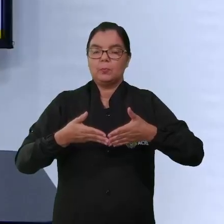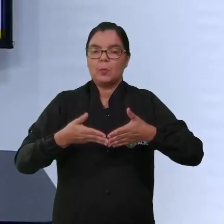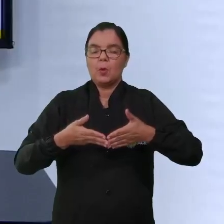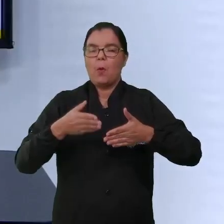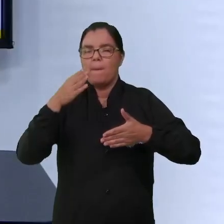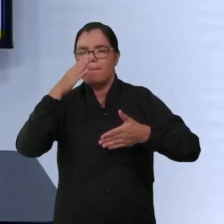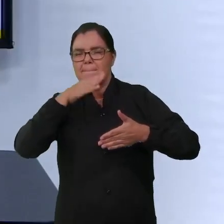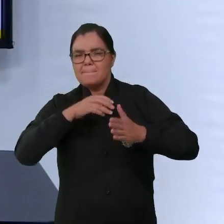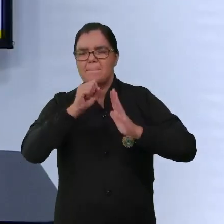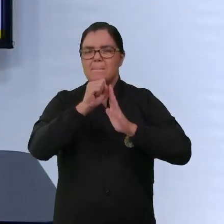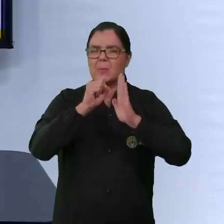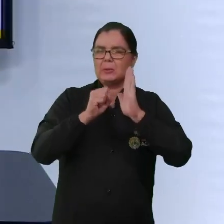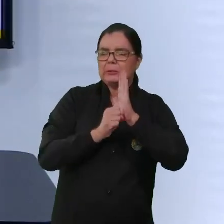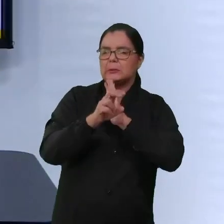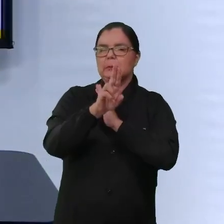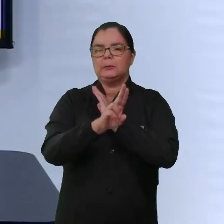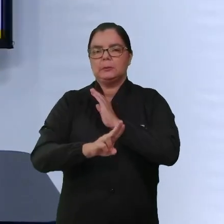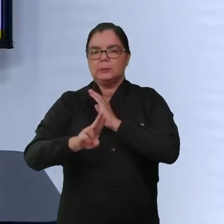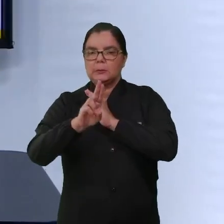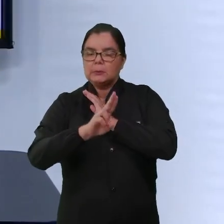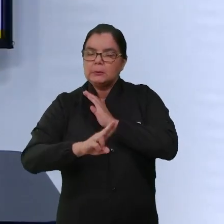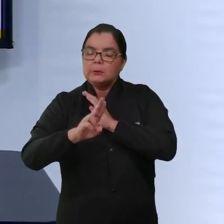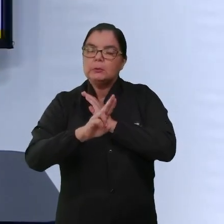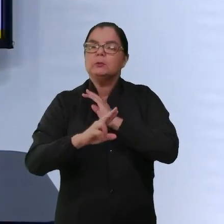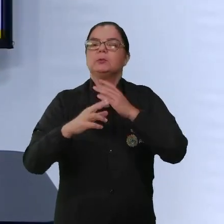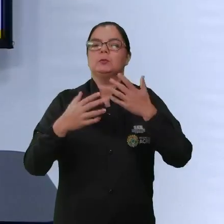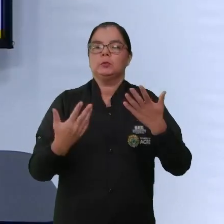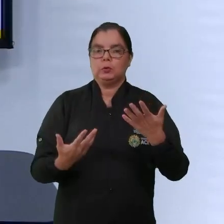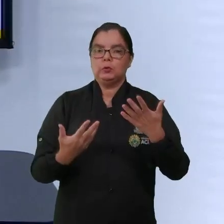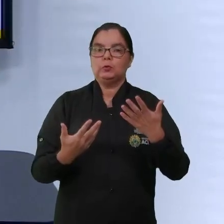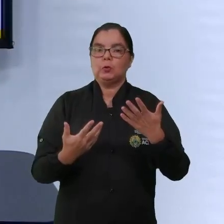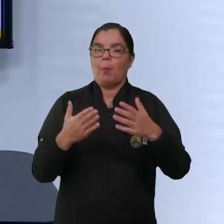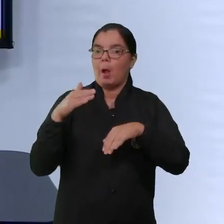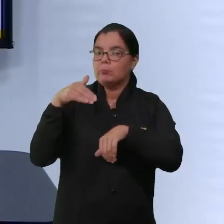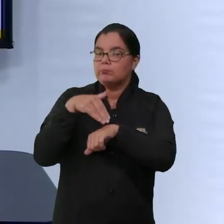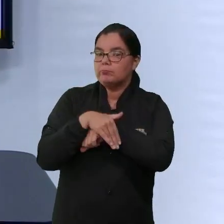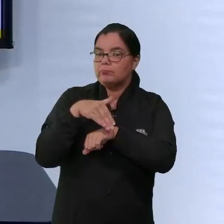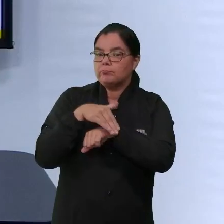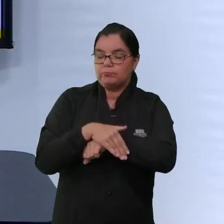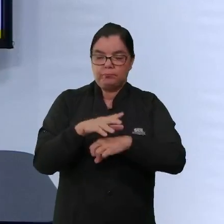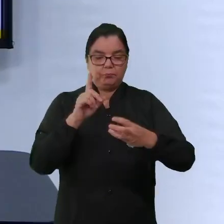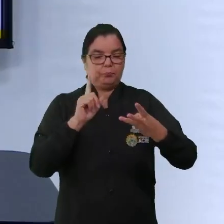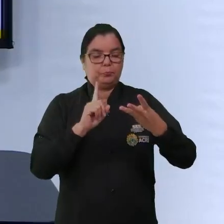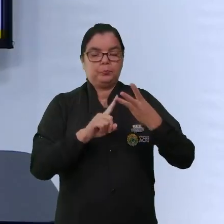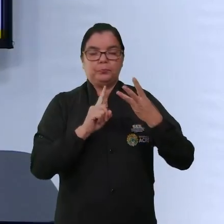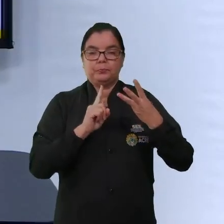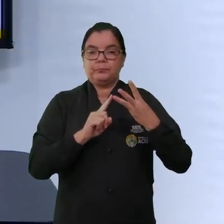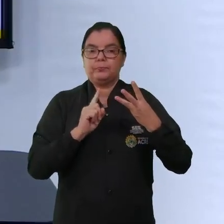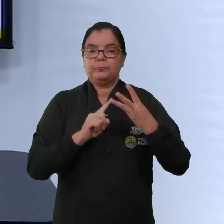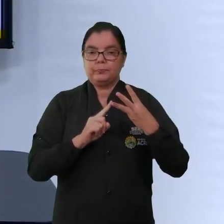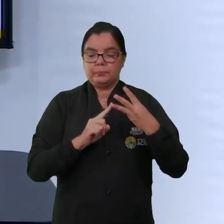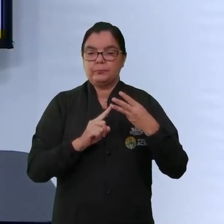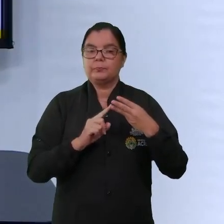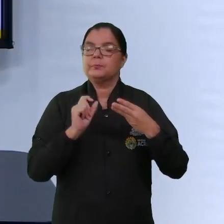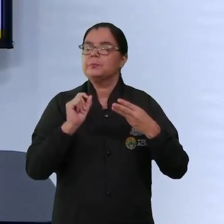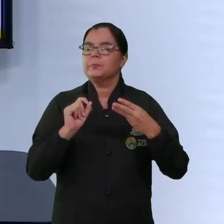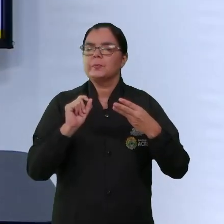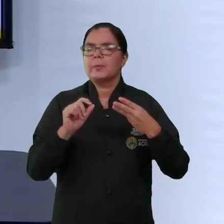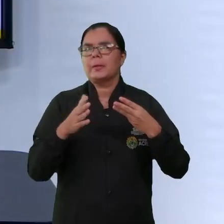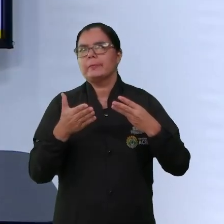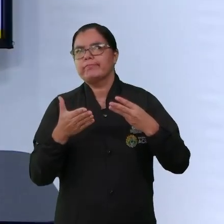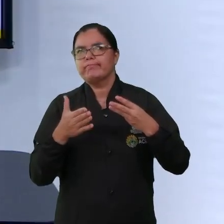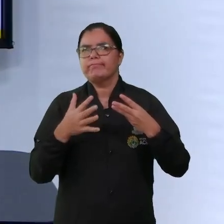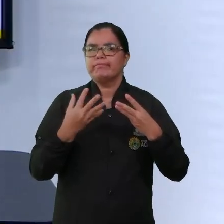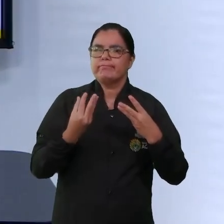século, para as universidades, para uma produção aí mais noturna. E a terceira fase, ela já meio